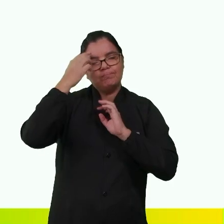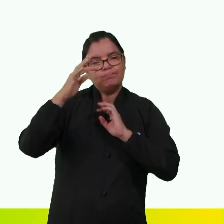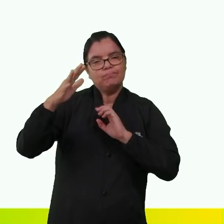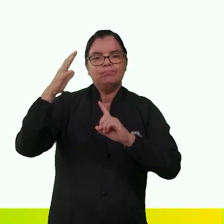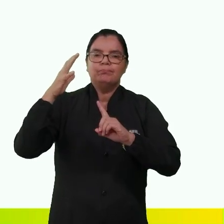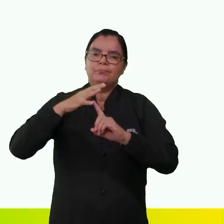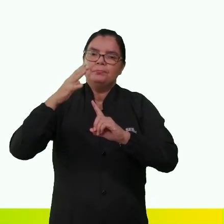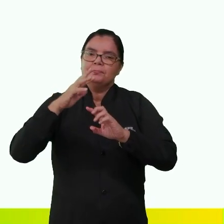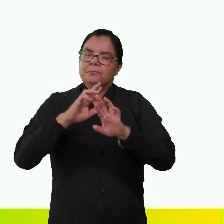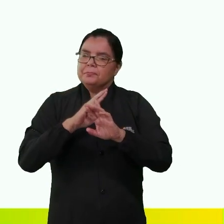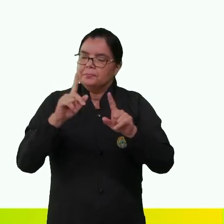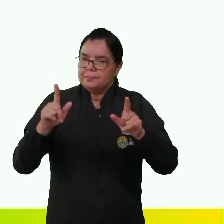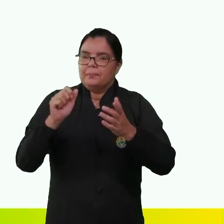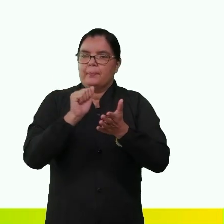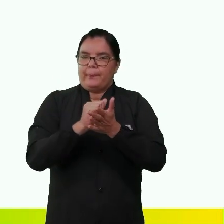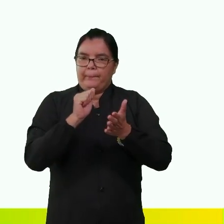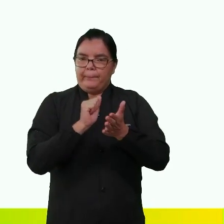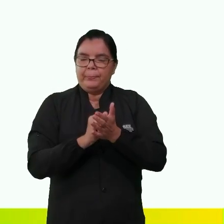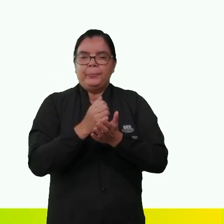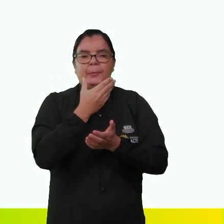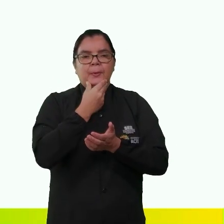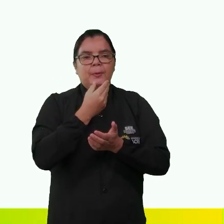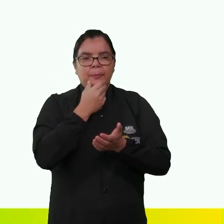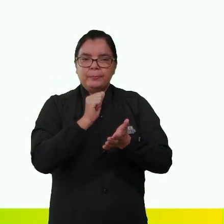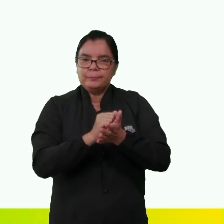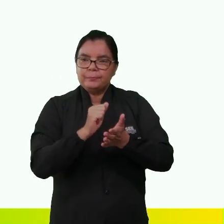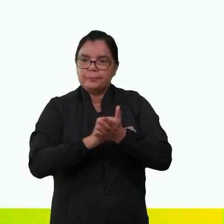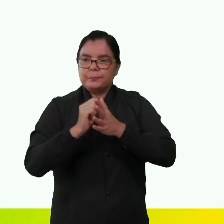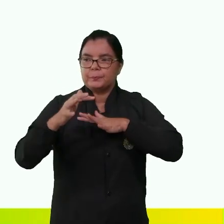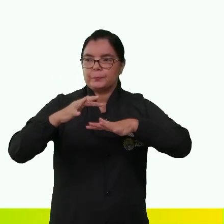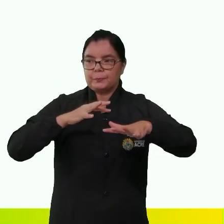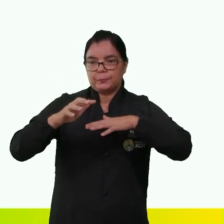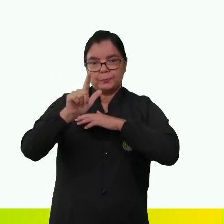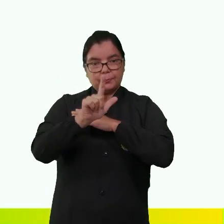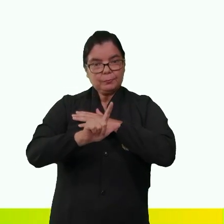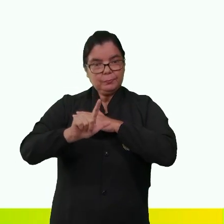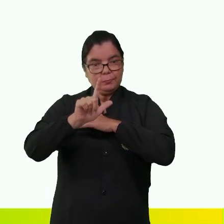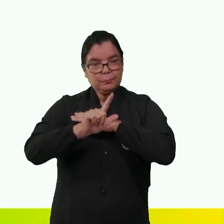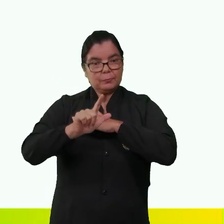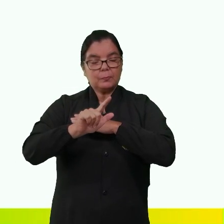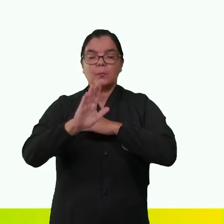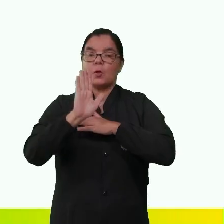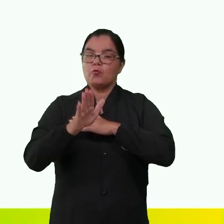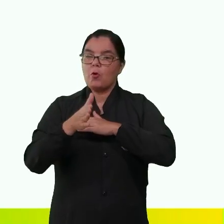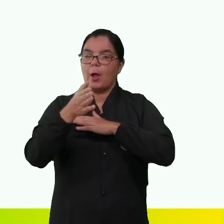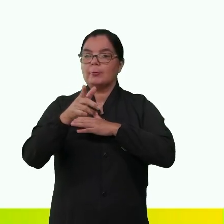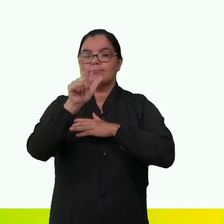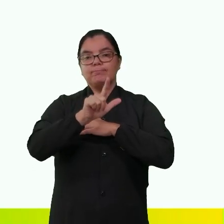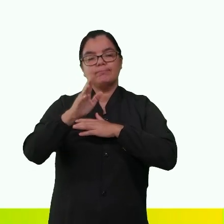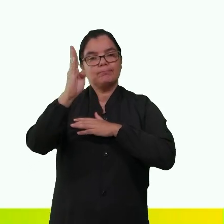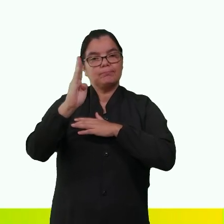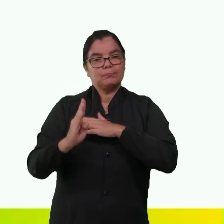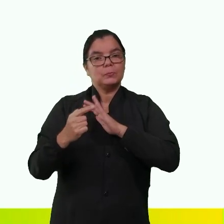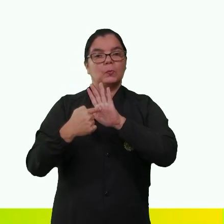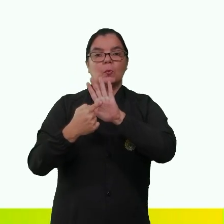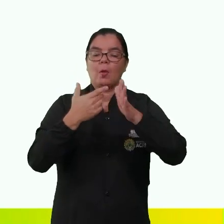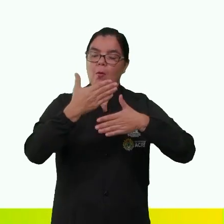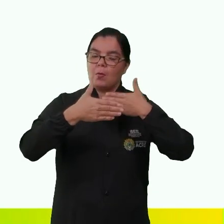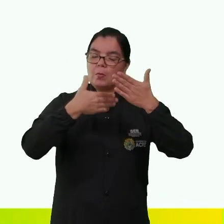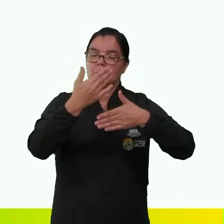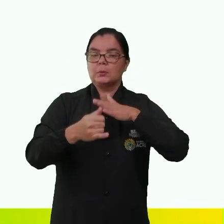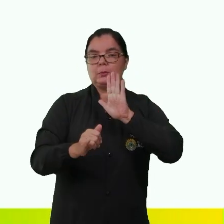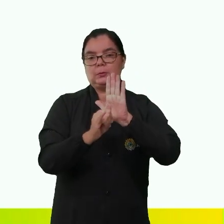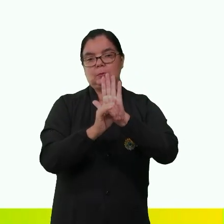conexões, analogias, influências entre as diferentes obras. E na literatura brasileira, ela revela a